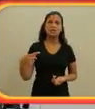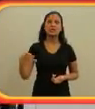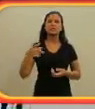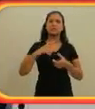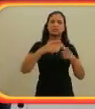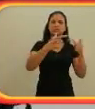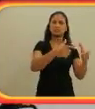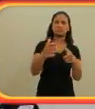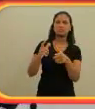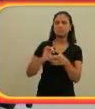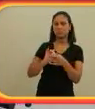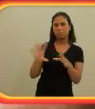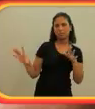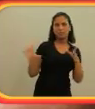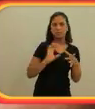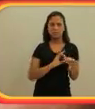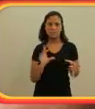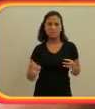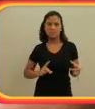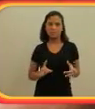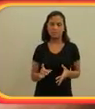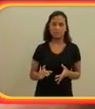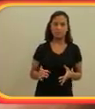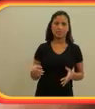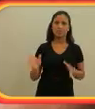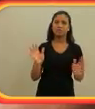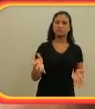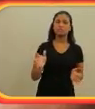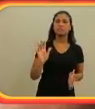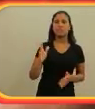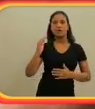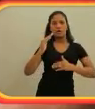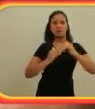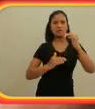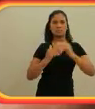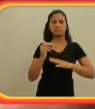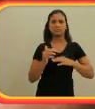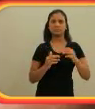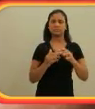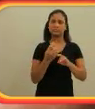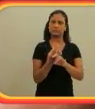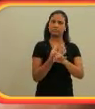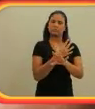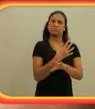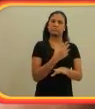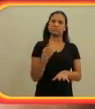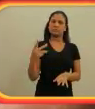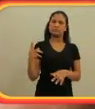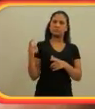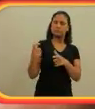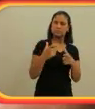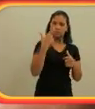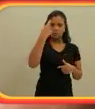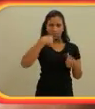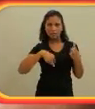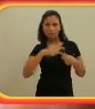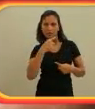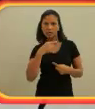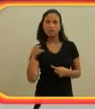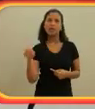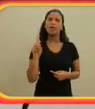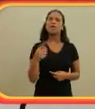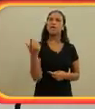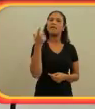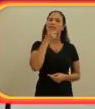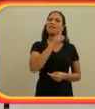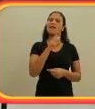ele já tem mais habilidade e mais independência no seu deslocamento. E isso pra gente é